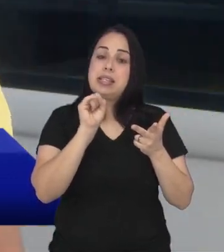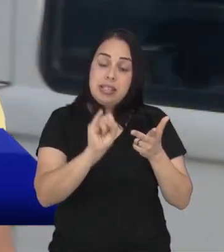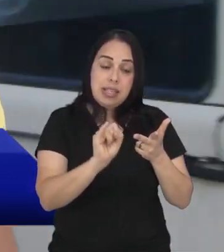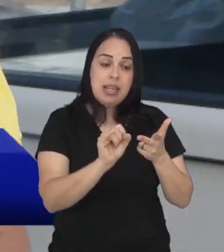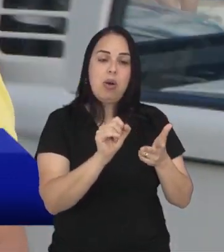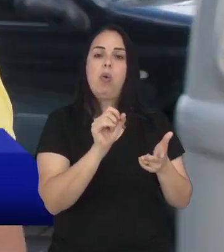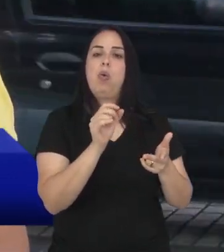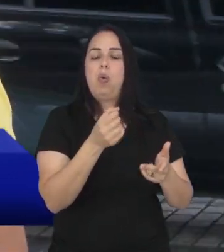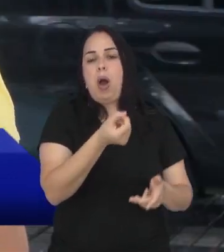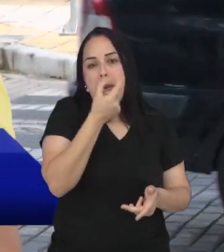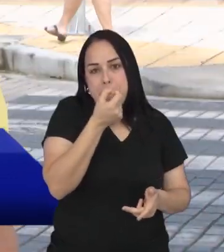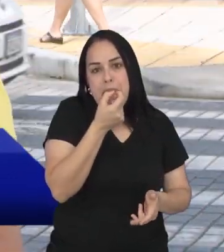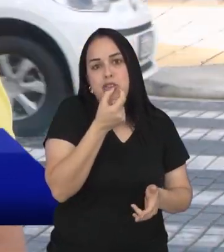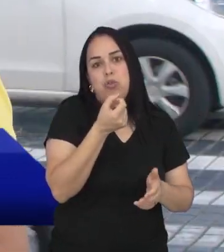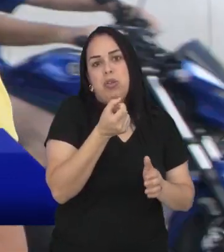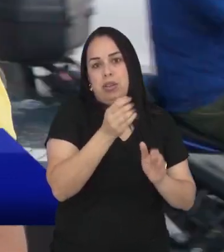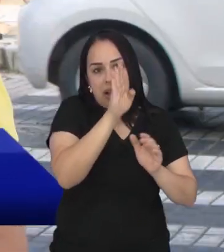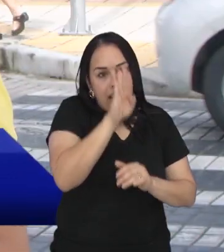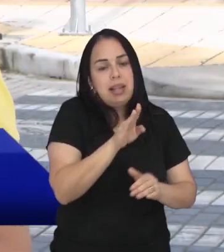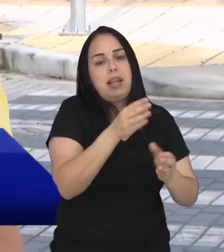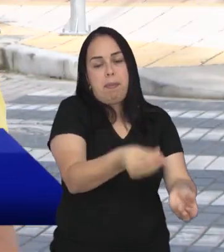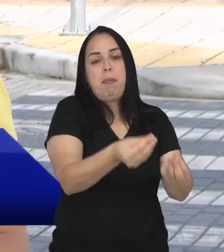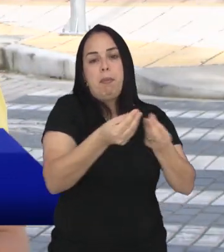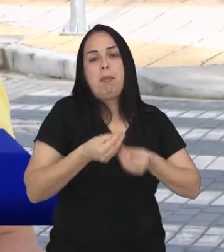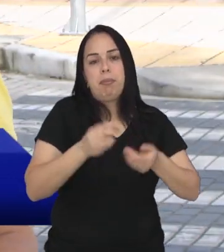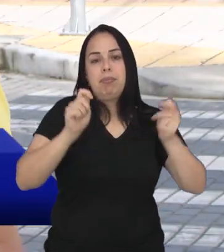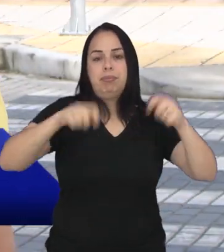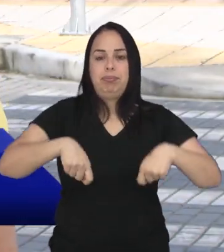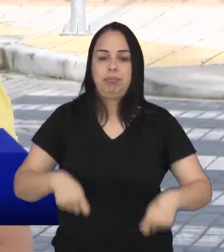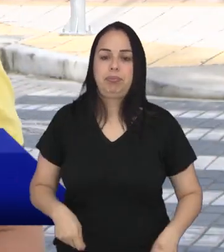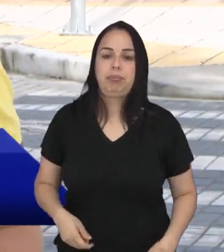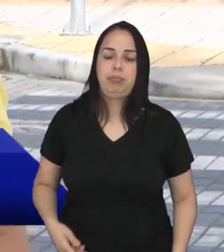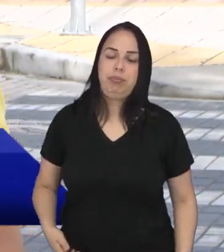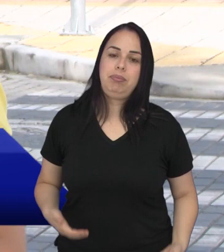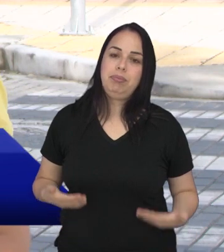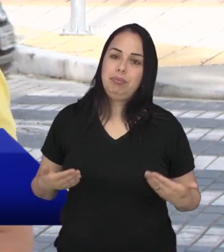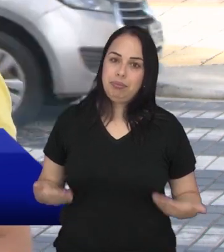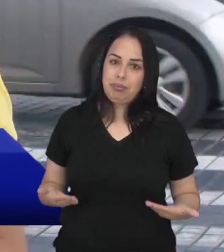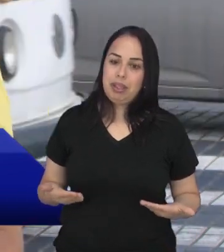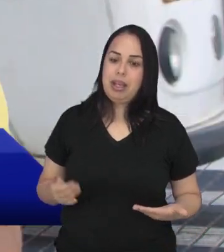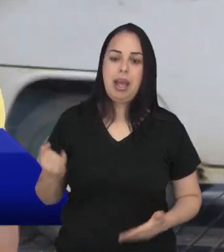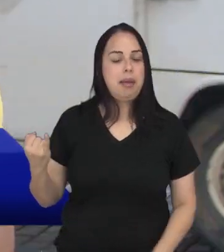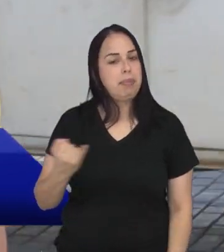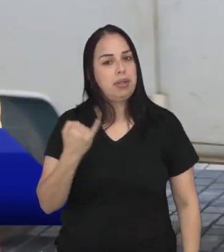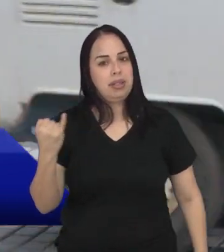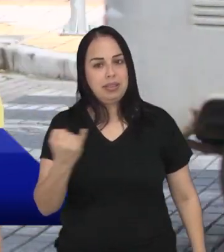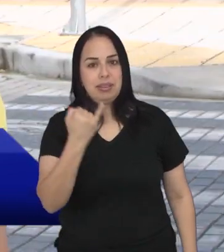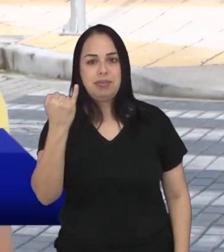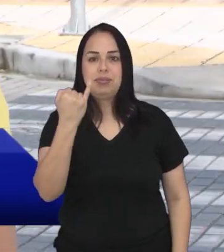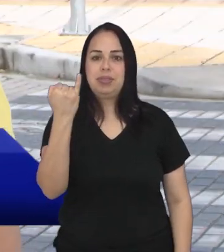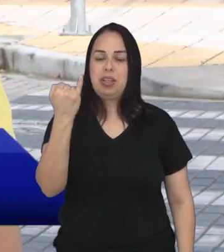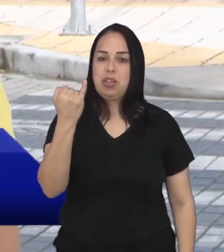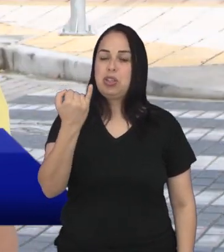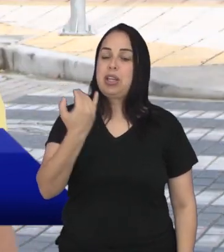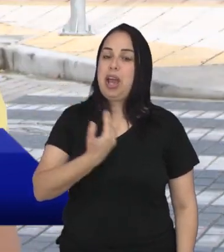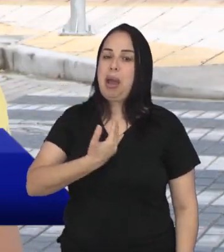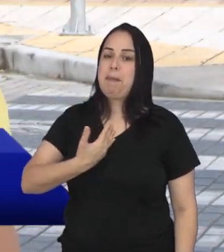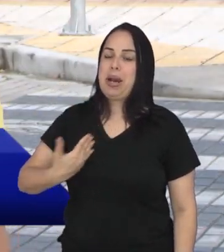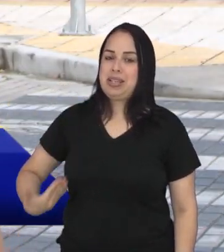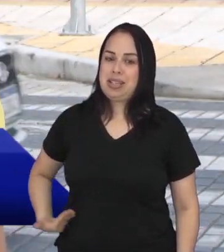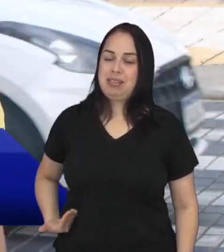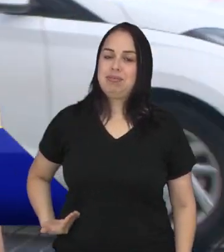ali disponível ele vai sim retirar eh esse remédio esse medicamento por meio da farmácia popular então algo muito importante